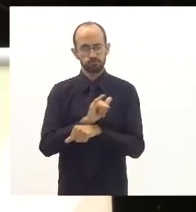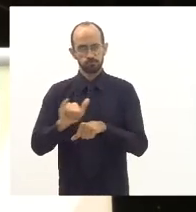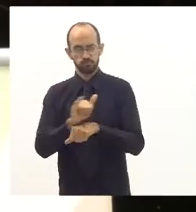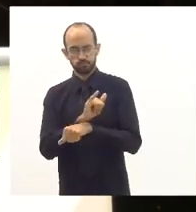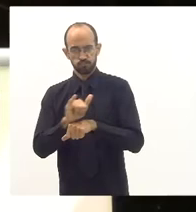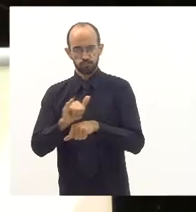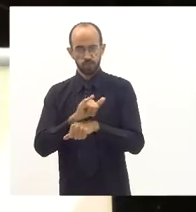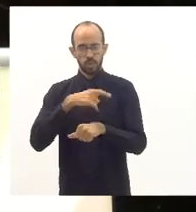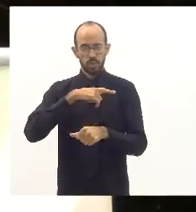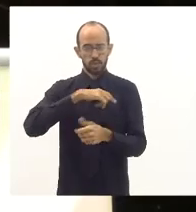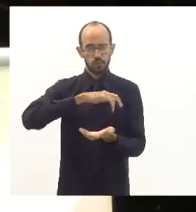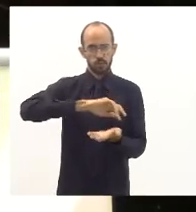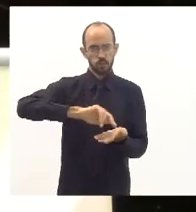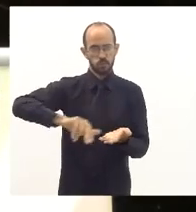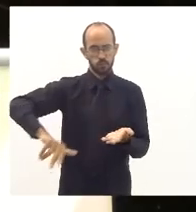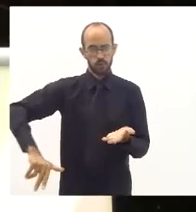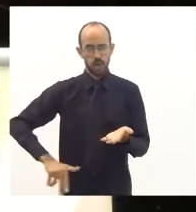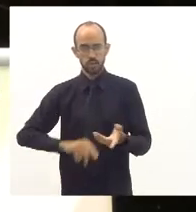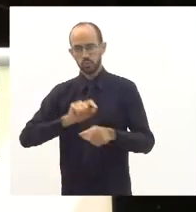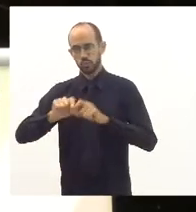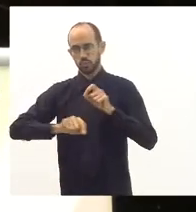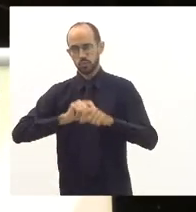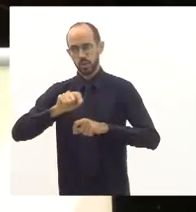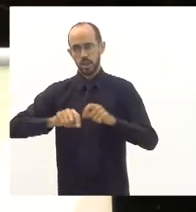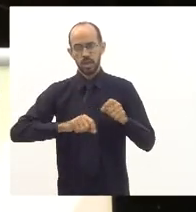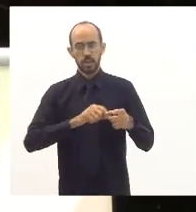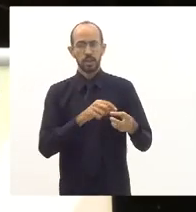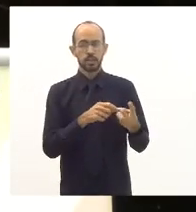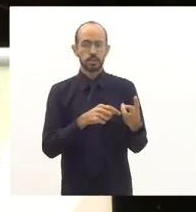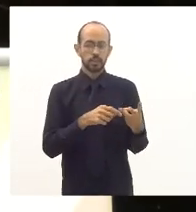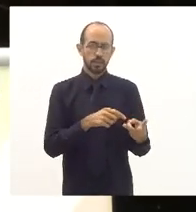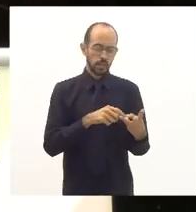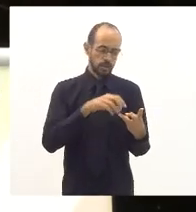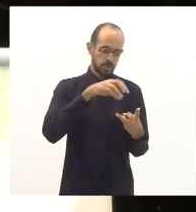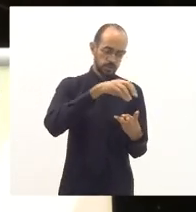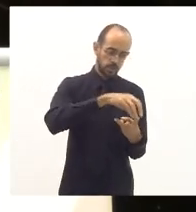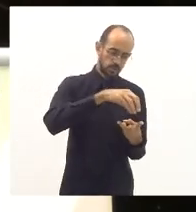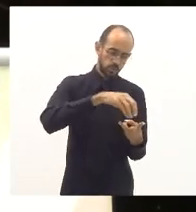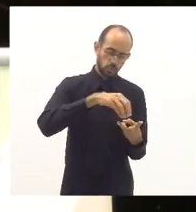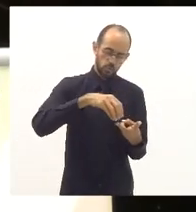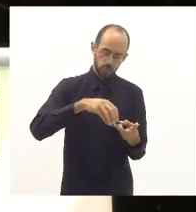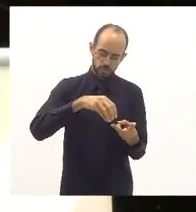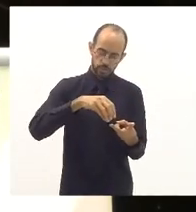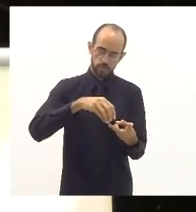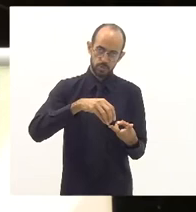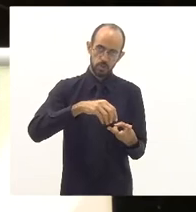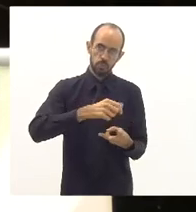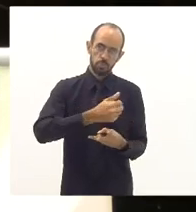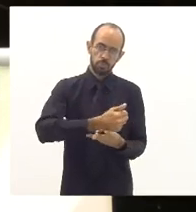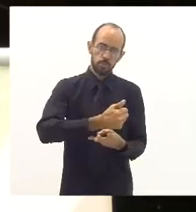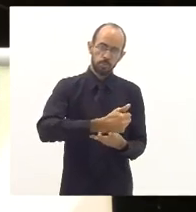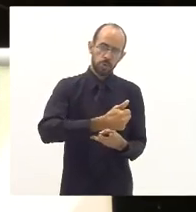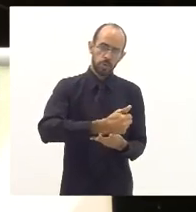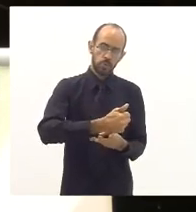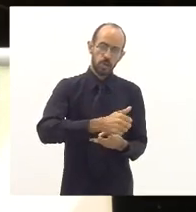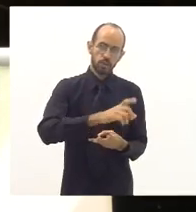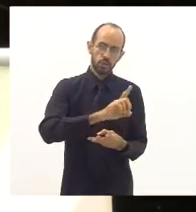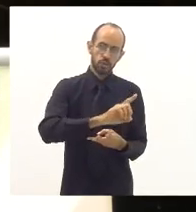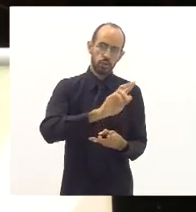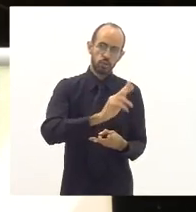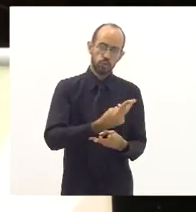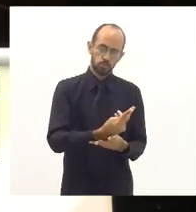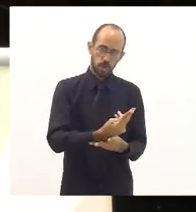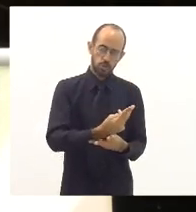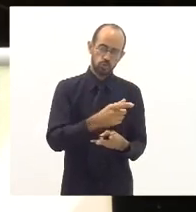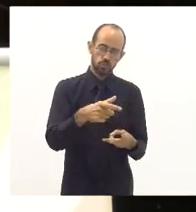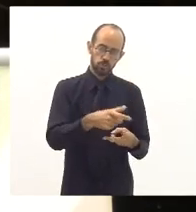dessa coordenadoria geral, nós temos 3 outras coordenadorias. Uma delas é a Coordenadoria de Direitos Humanos e de